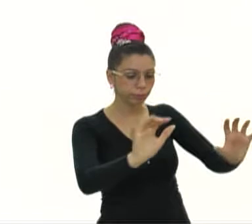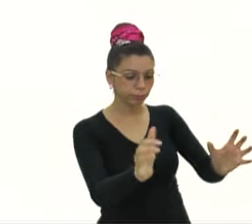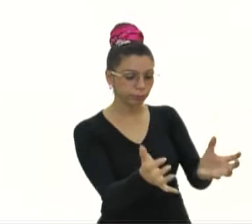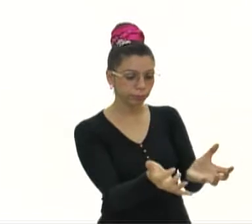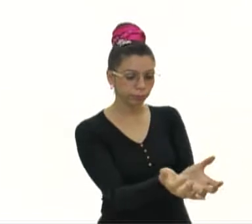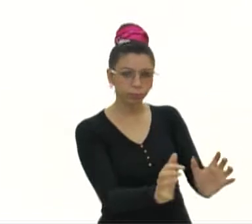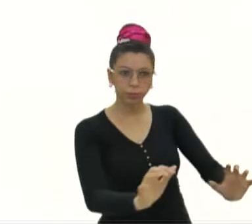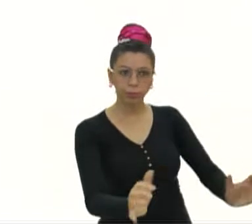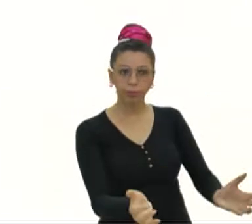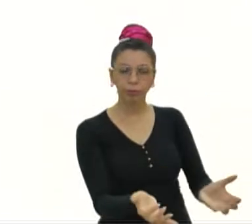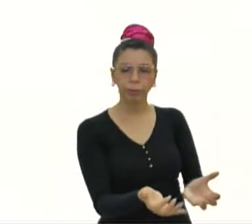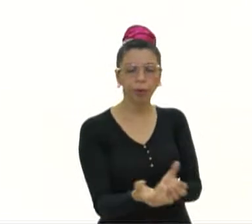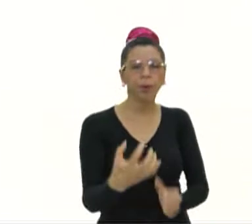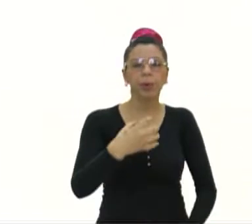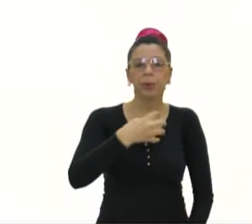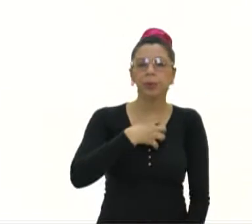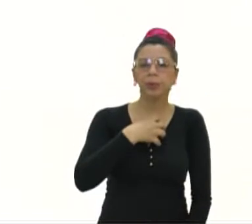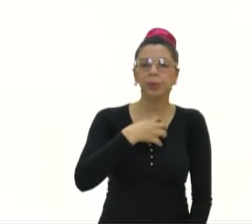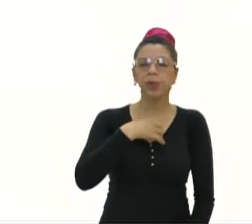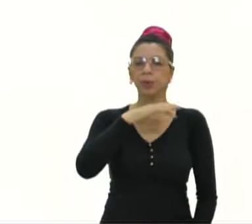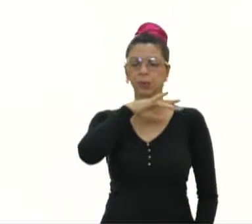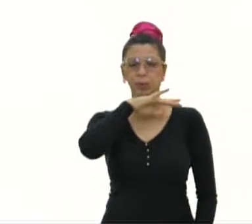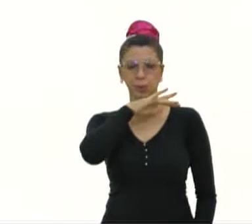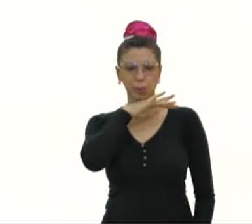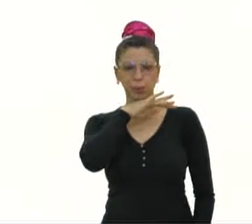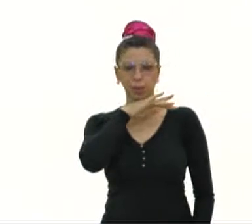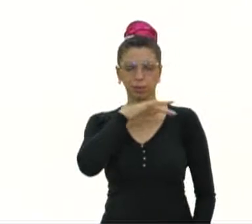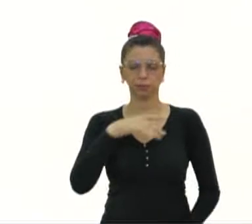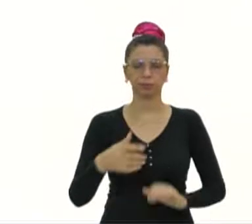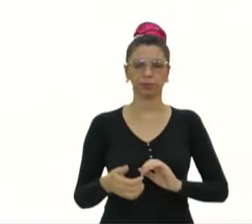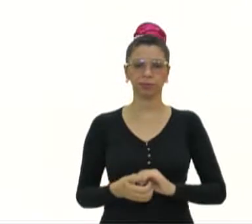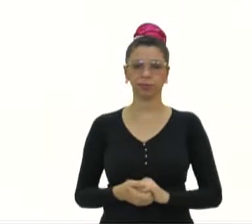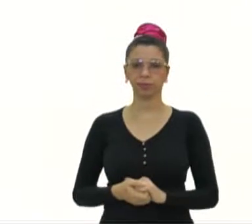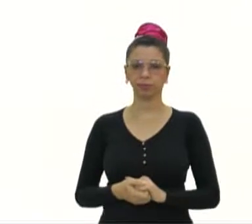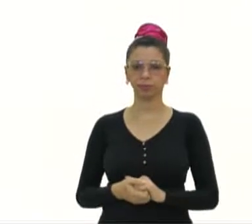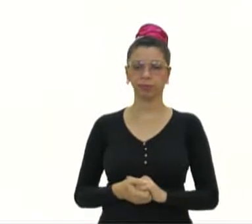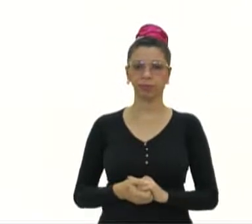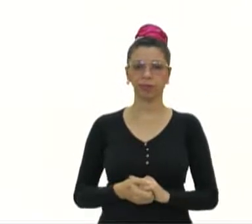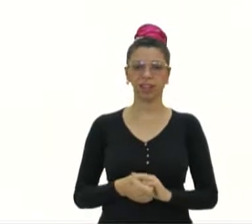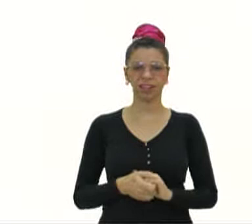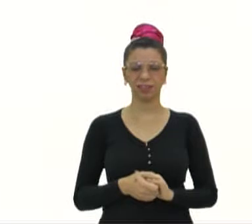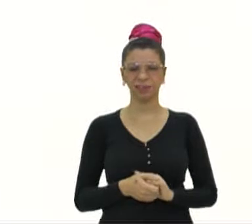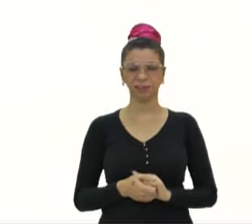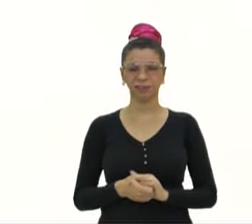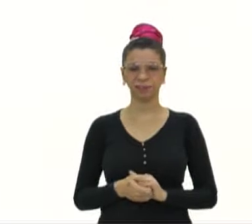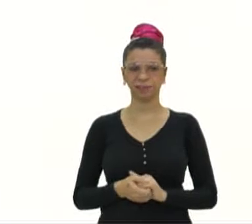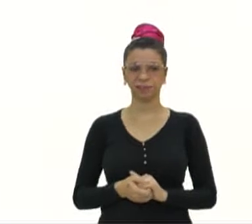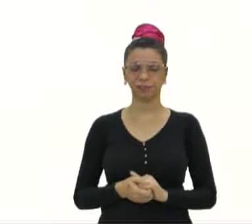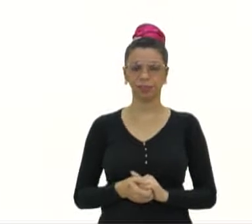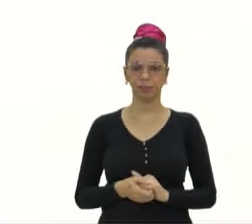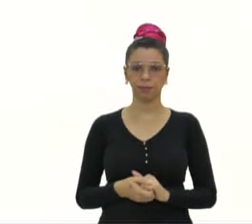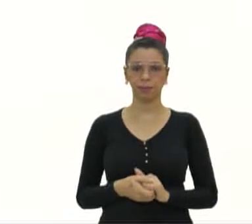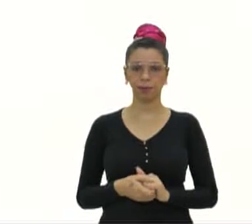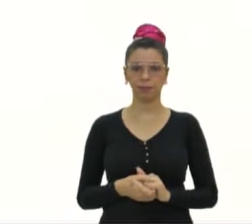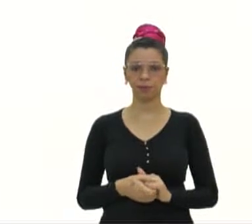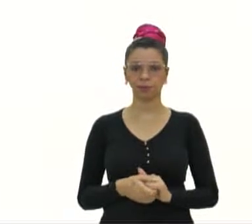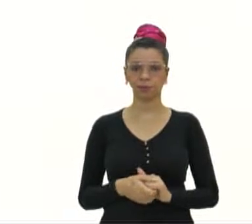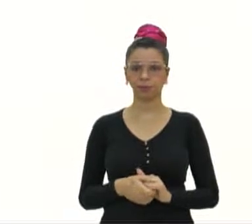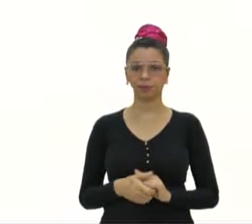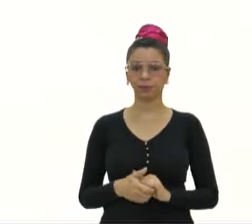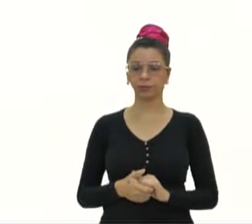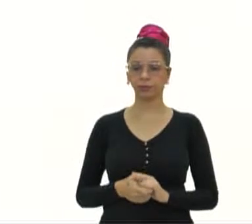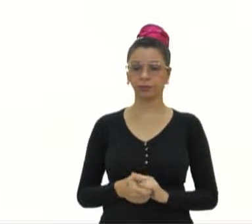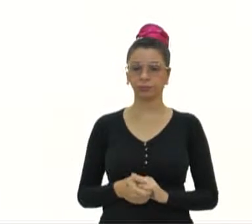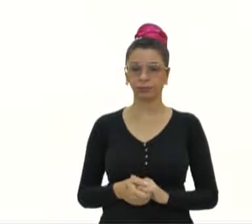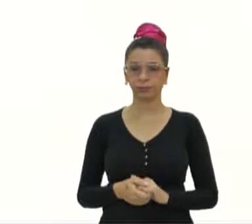No nosso exercício, answer the question according to the chart. Então, de acordo com o quadrinho em questão, vamos fazer as perguntas